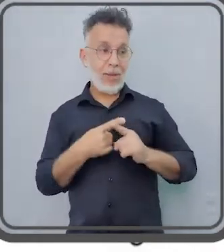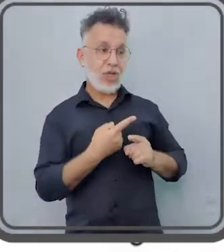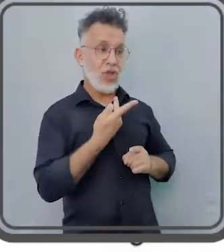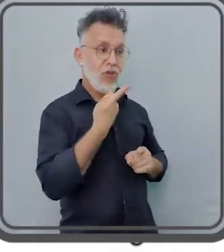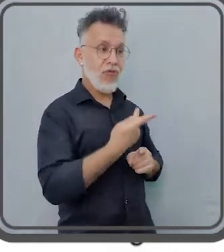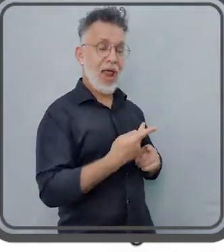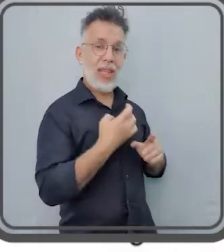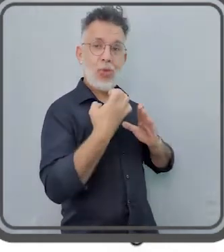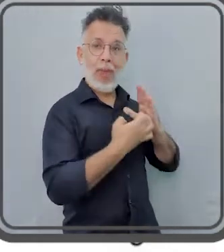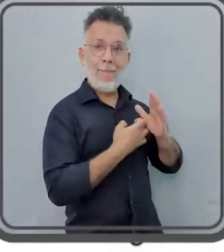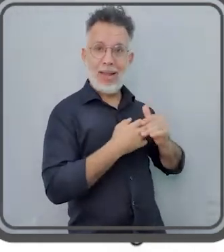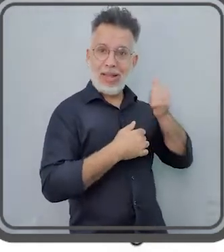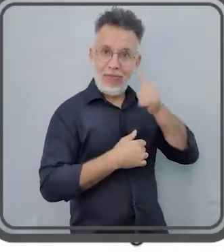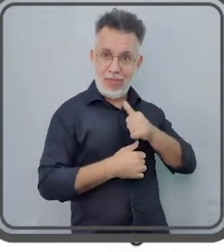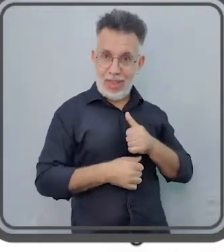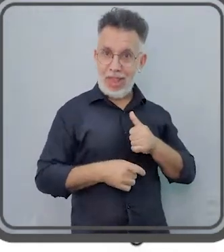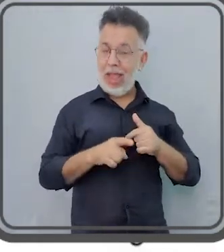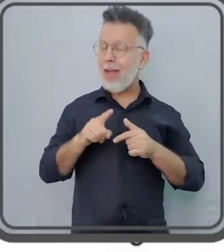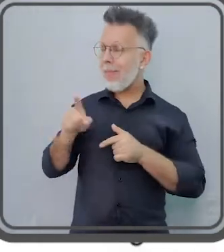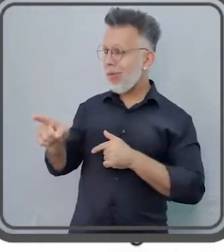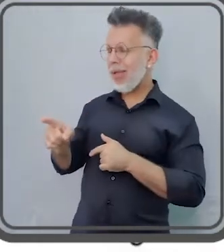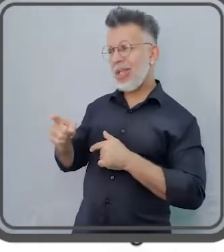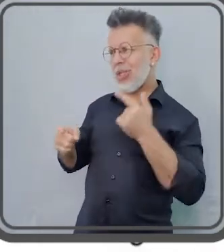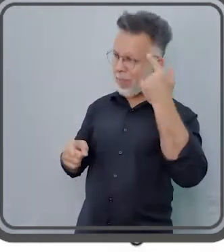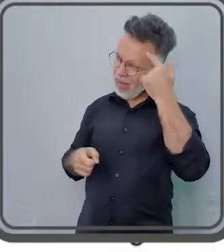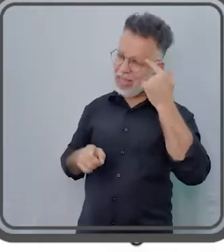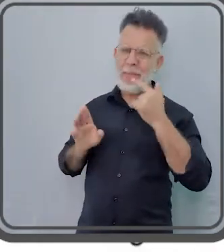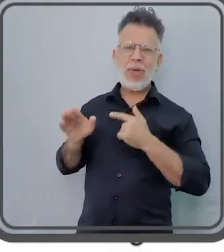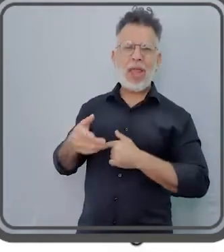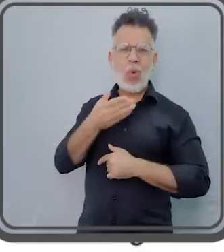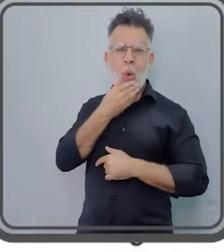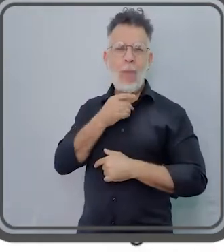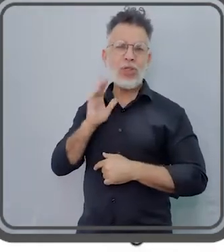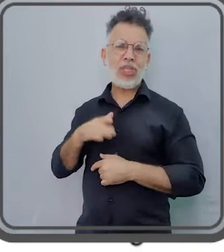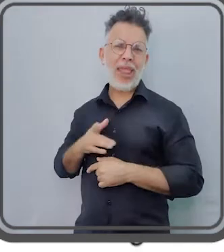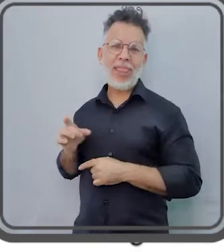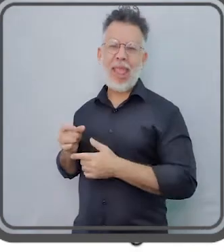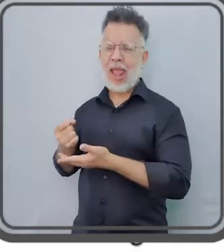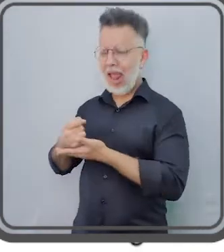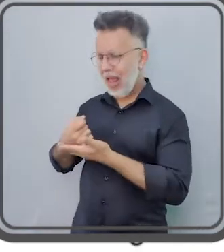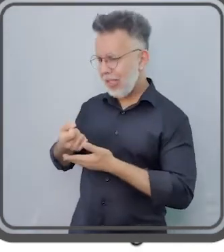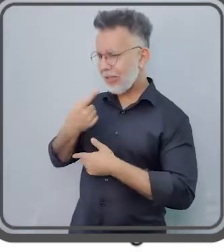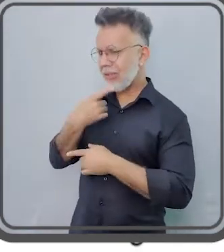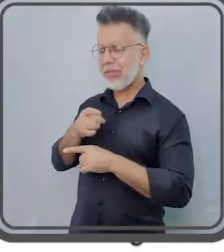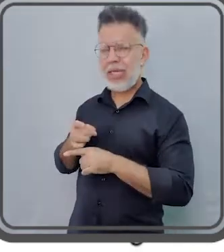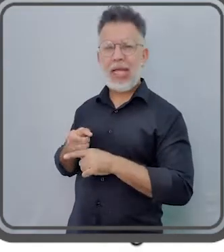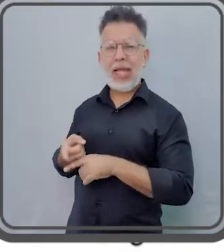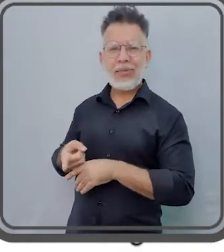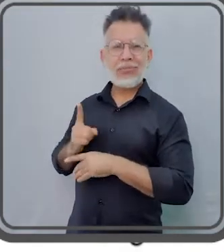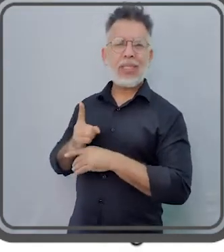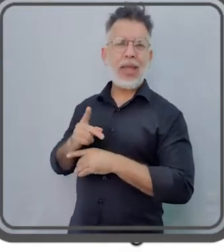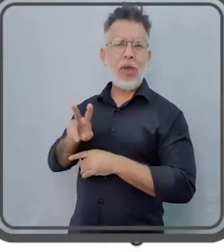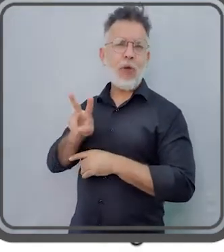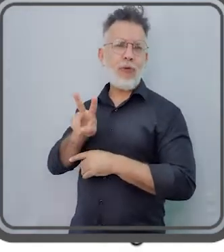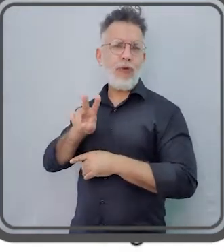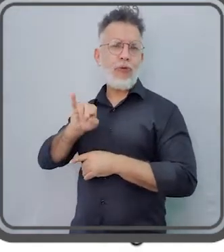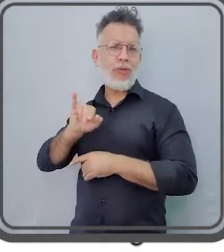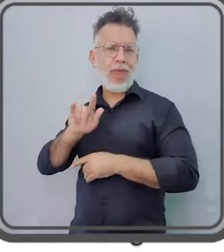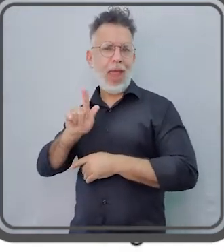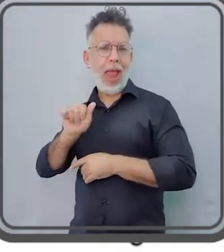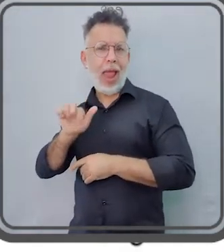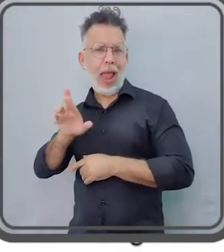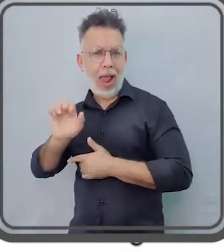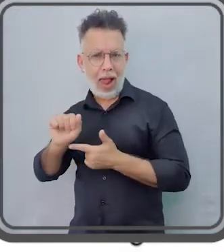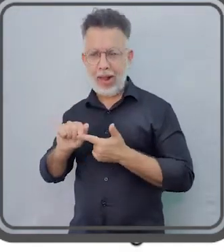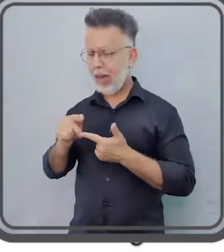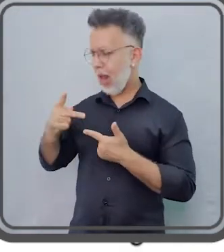bem resolvidos, porque eles já têm Viagra, porque eles já têm pornô, porque eles têm Playboy. E não é assim. Esbarra aqui na FIU, assim, muitos